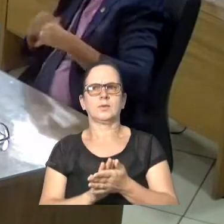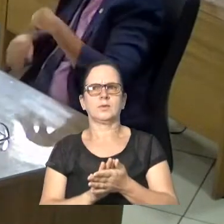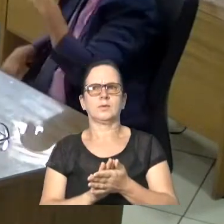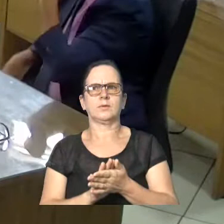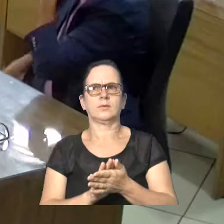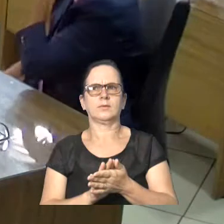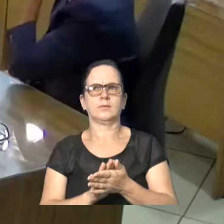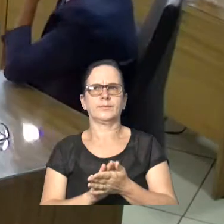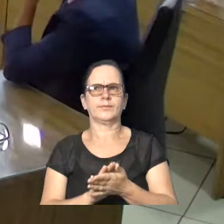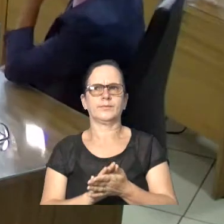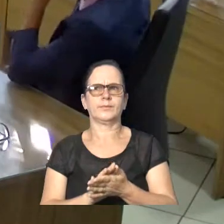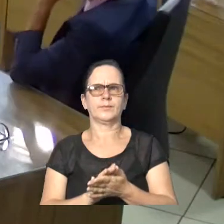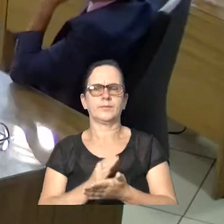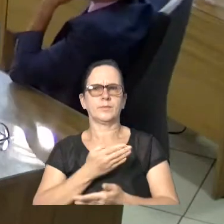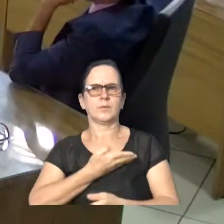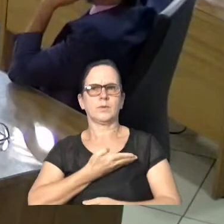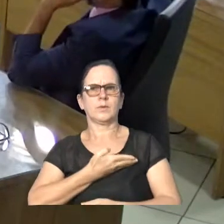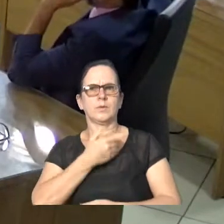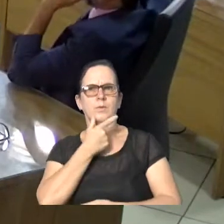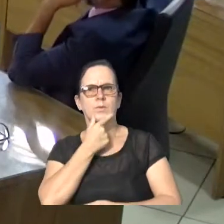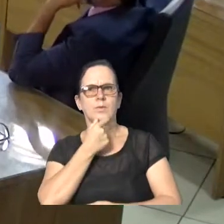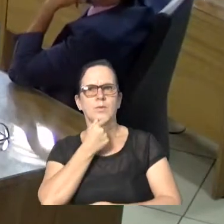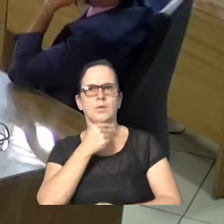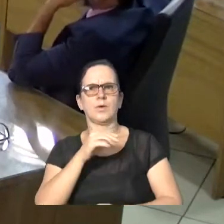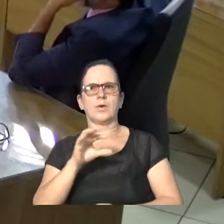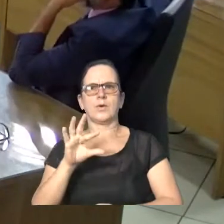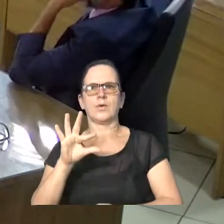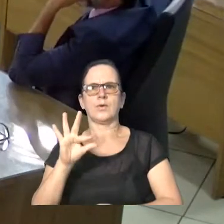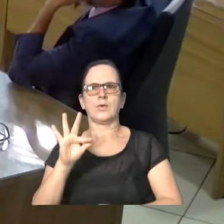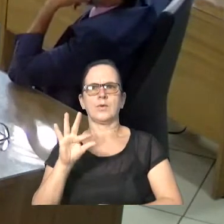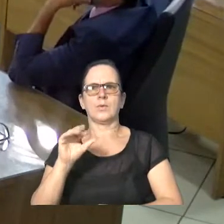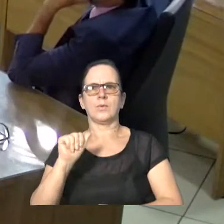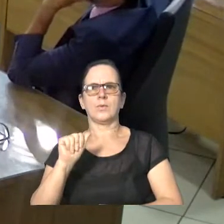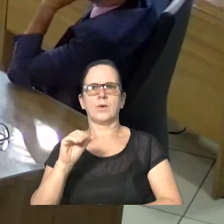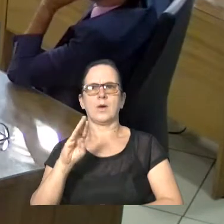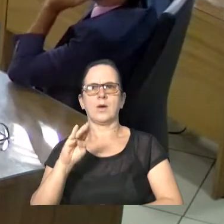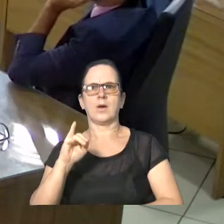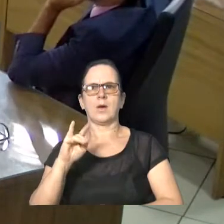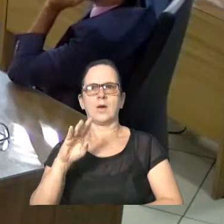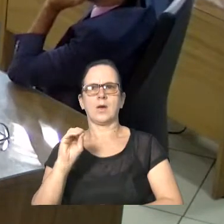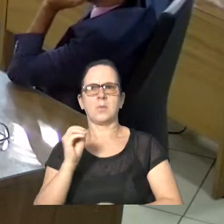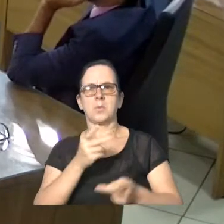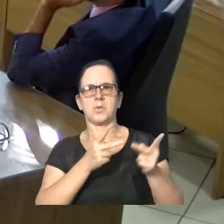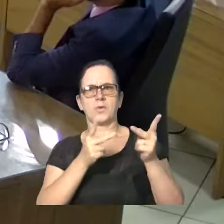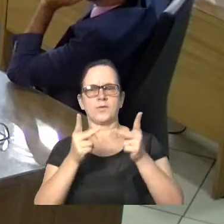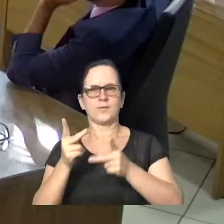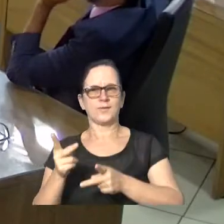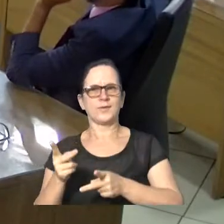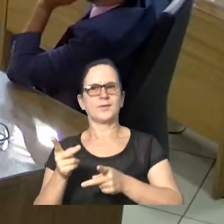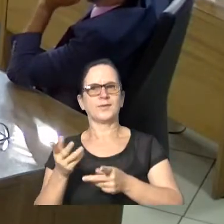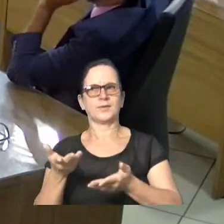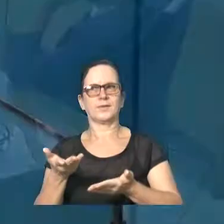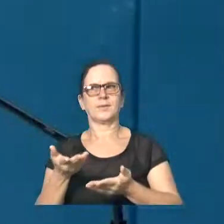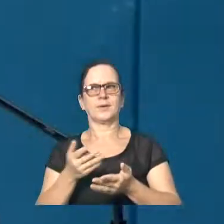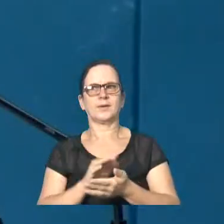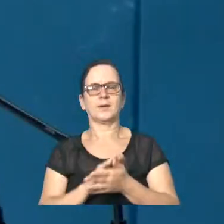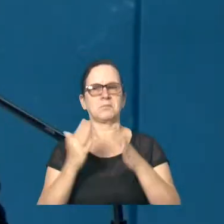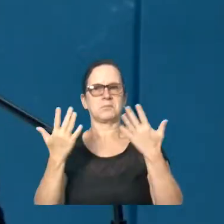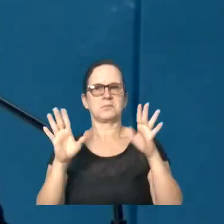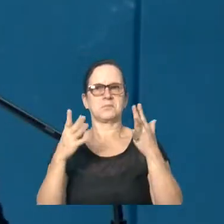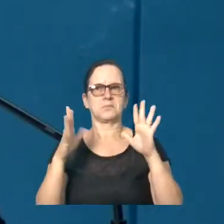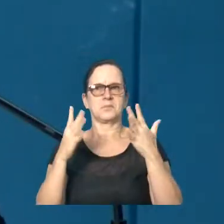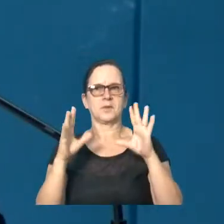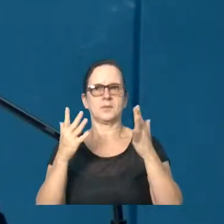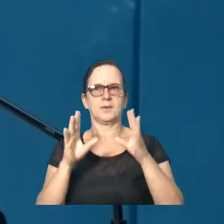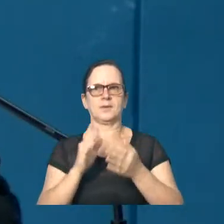justiça, o nosso amigo assessor aqui, o Fábio Cavalcante. Cadê ele? Registrar a presença do Fábio Cavalcante também. Parabéns,